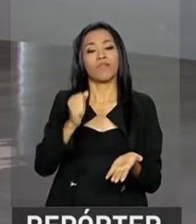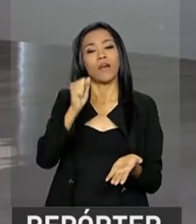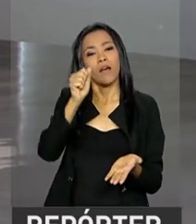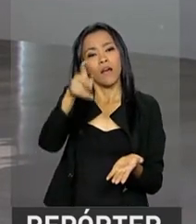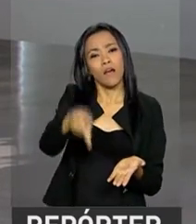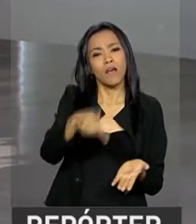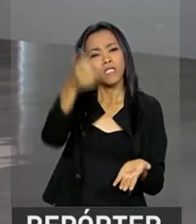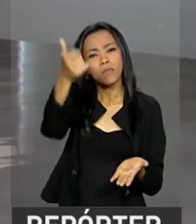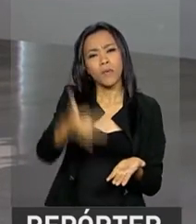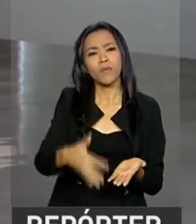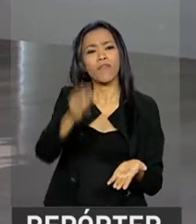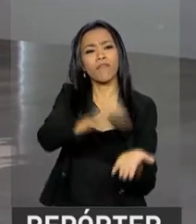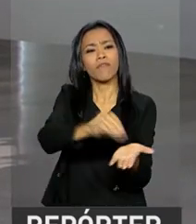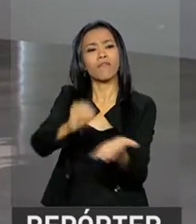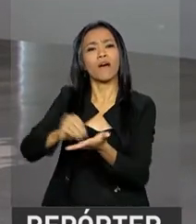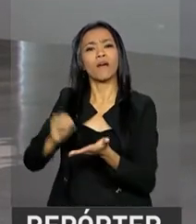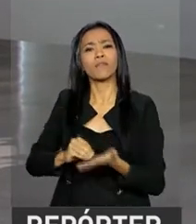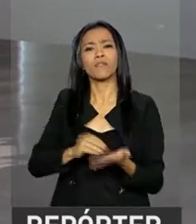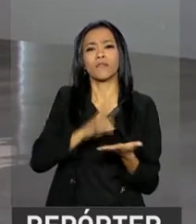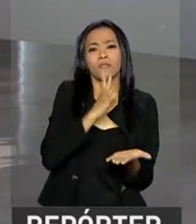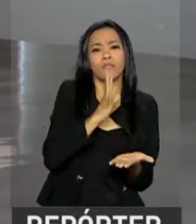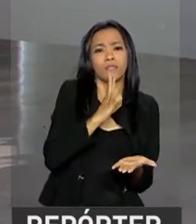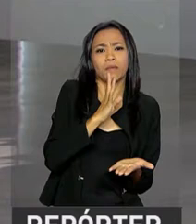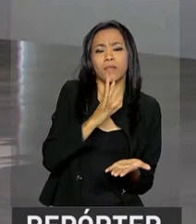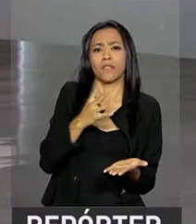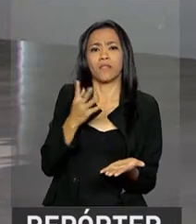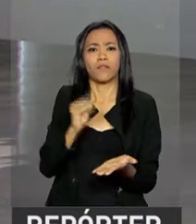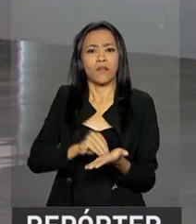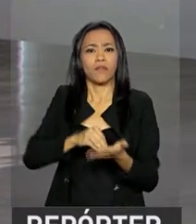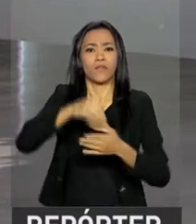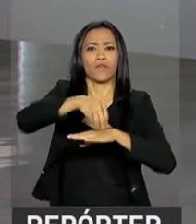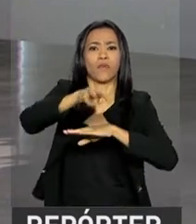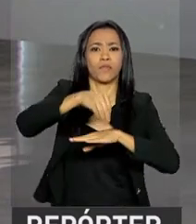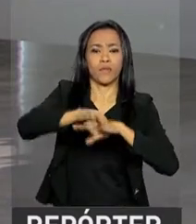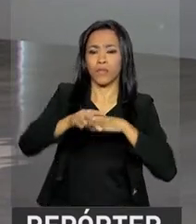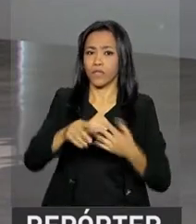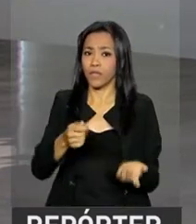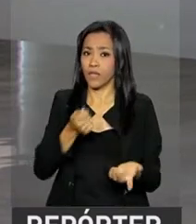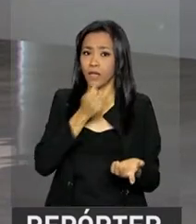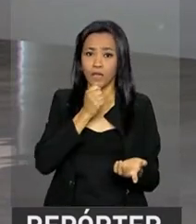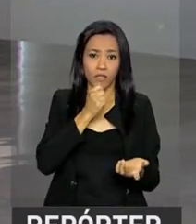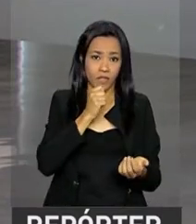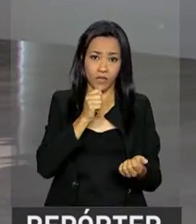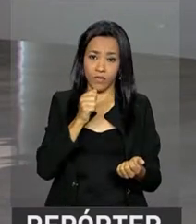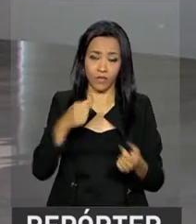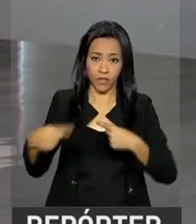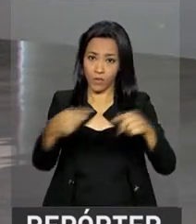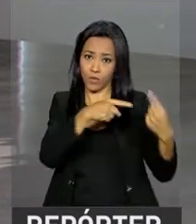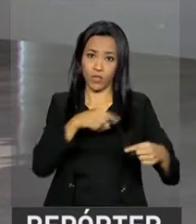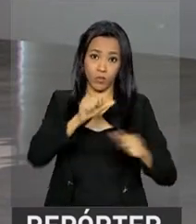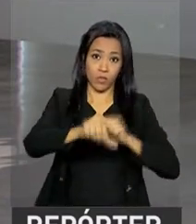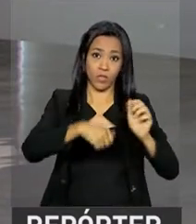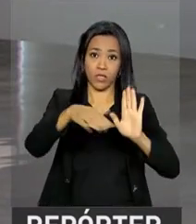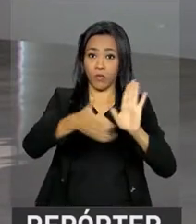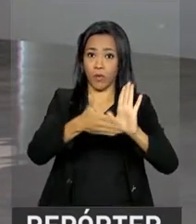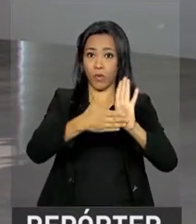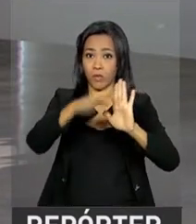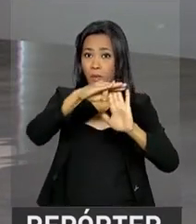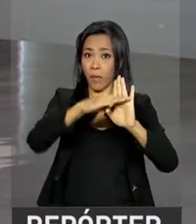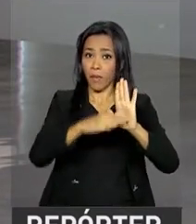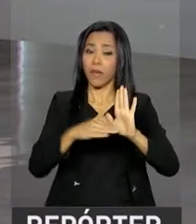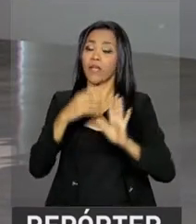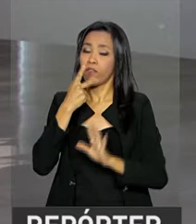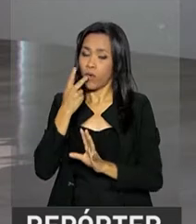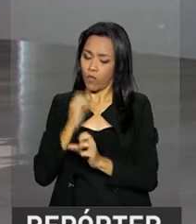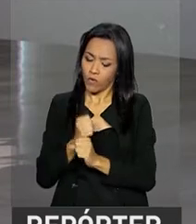muita desinformação e que durante a reunião não foram discutidas alterações da proposta ele deixou claro que a conta foi feita